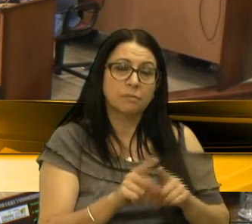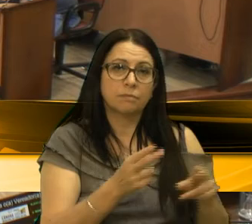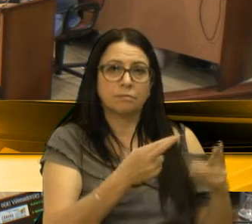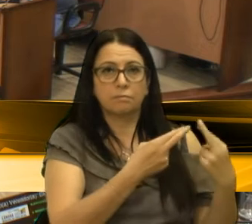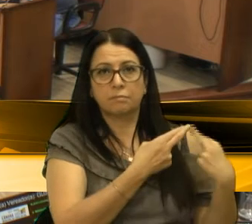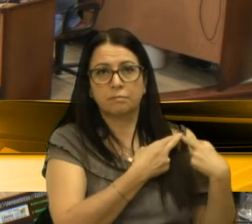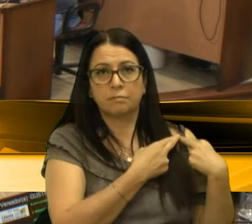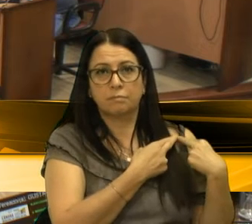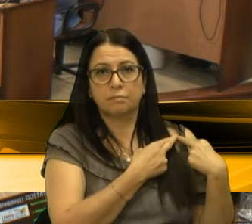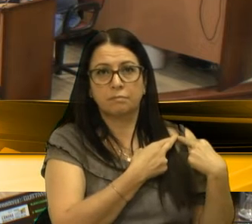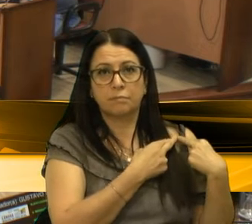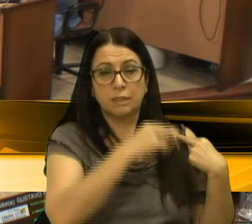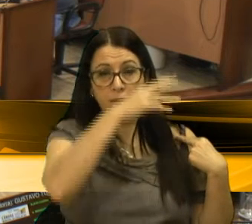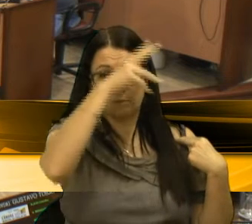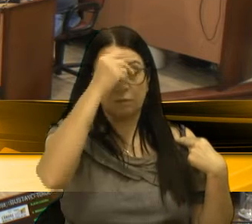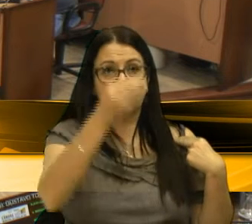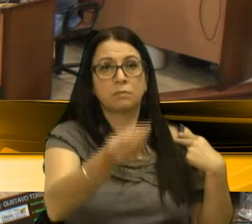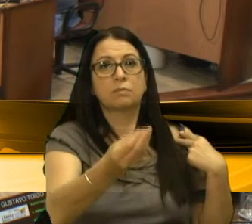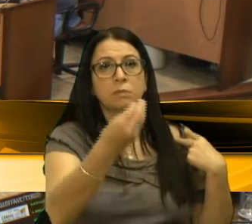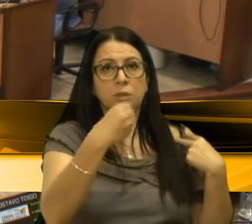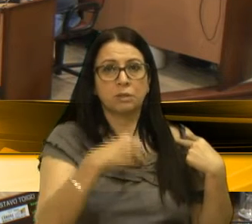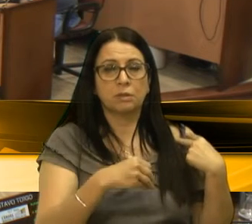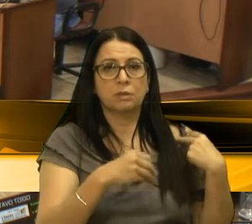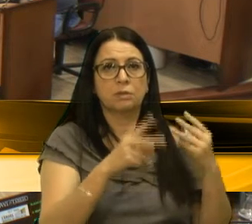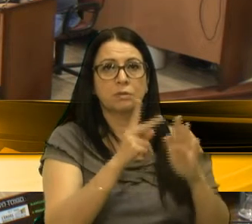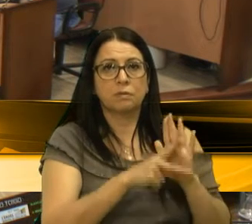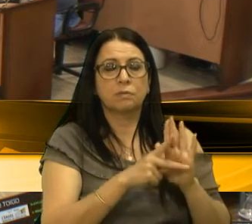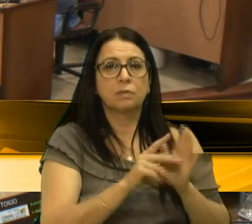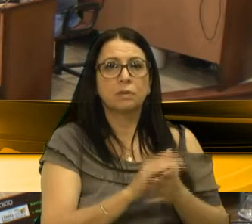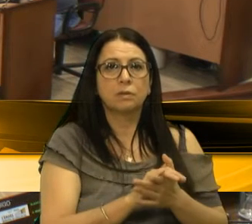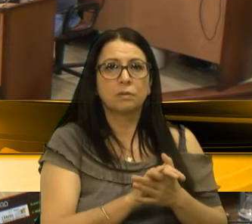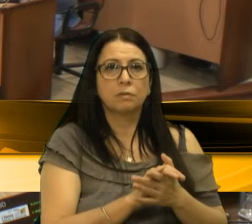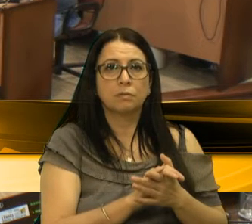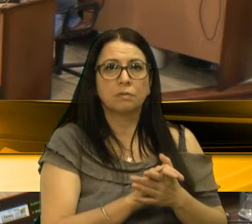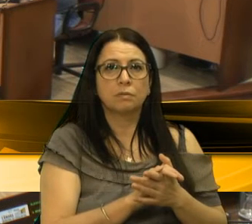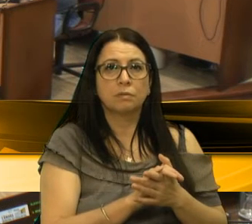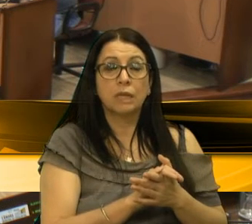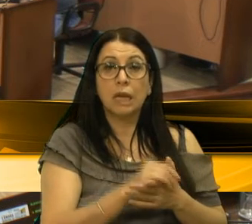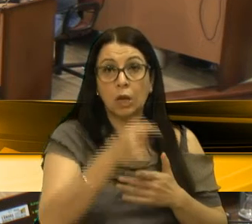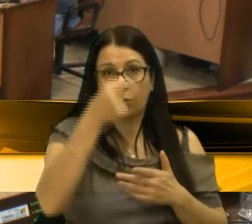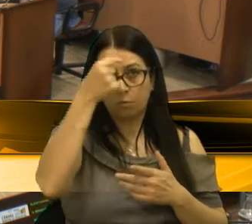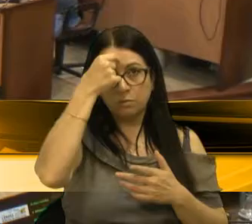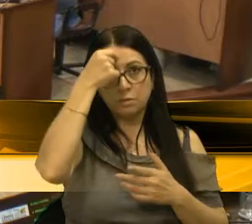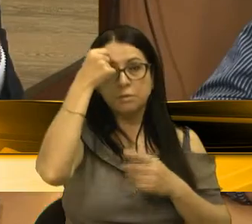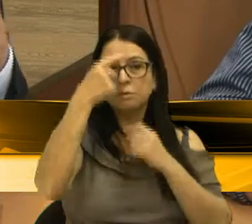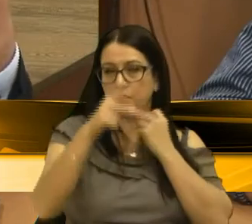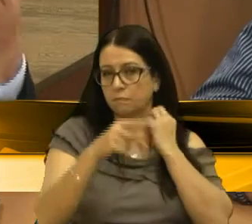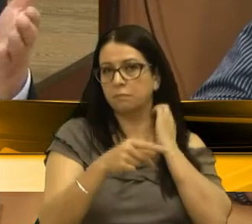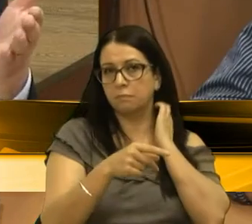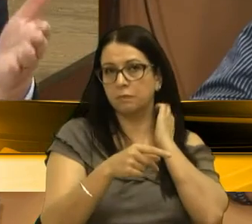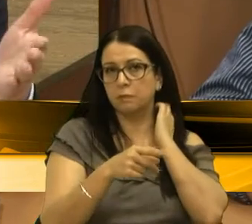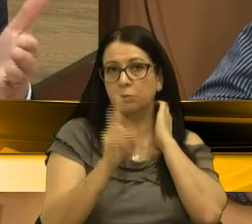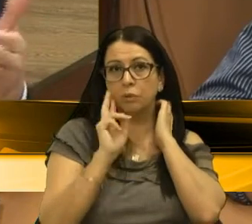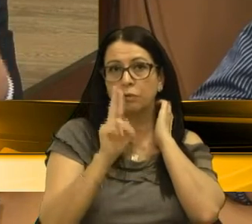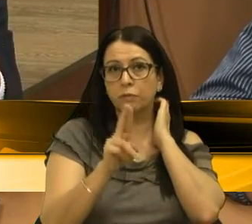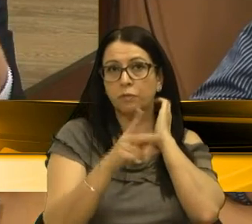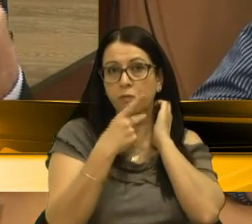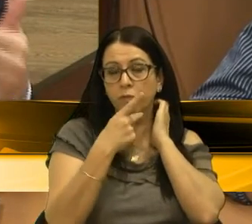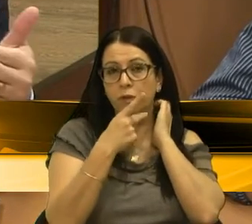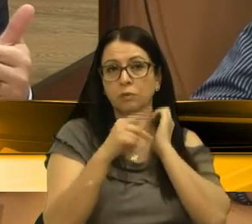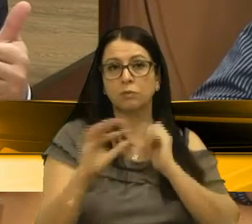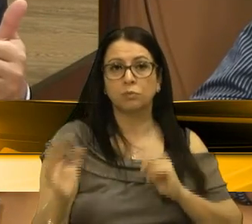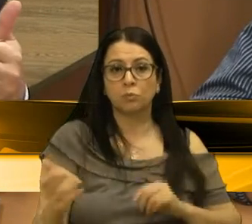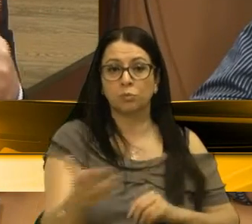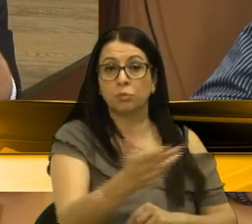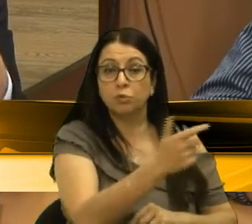responsabilidade do Executivo a ter mandado esse projeto é de plena consciência dele. E pelo que o senhor fez o